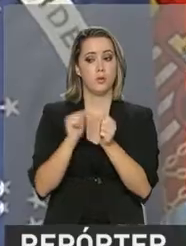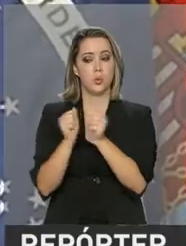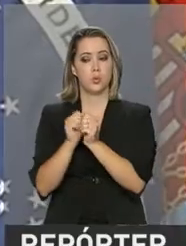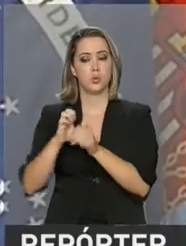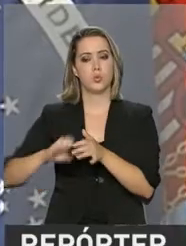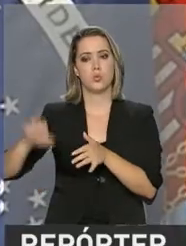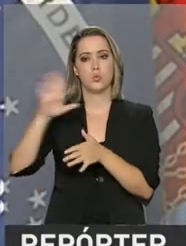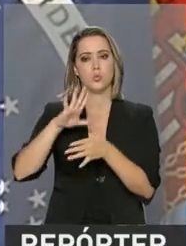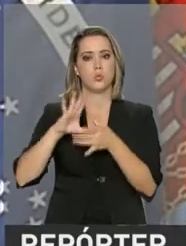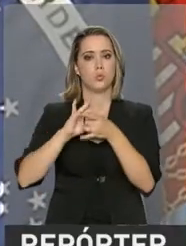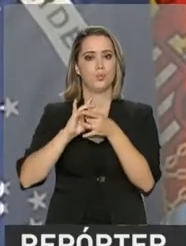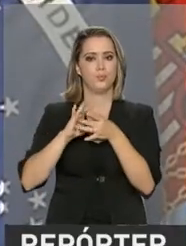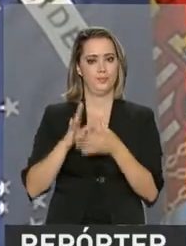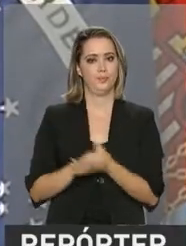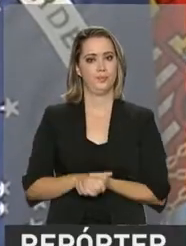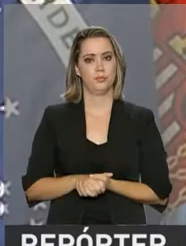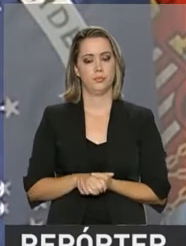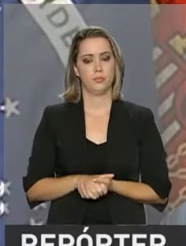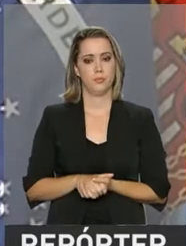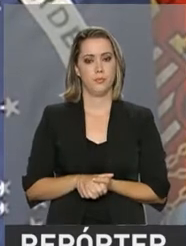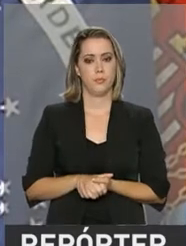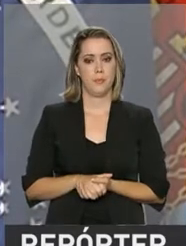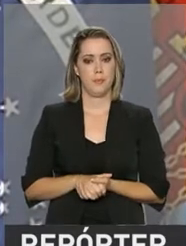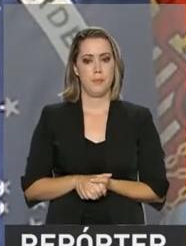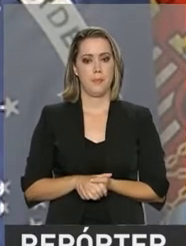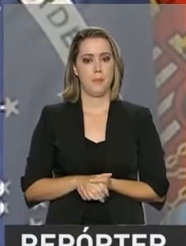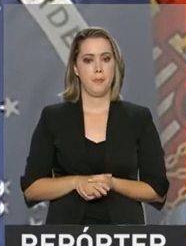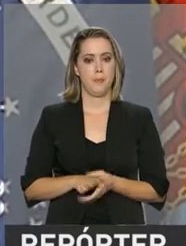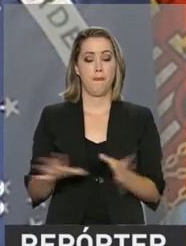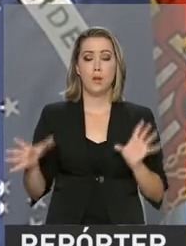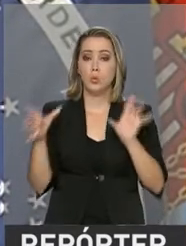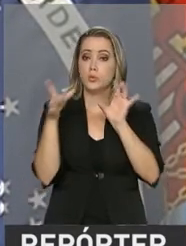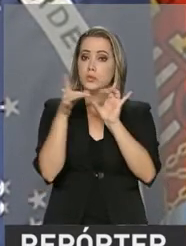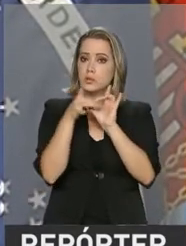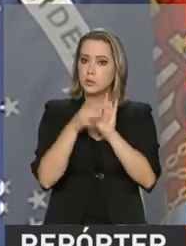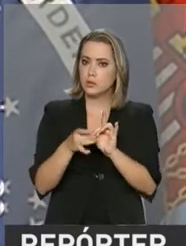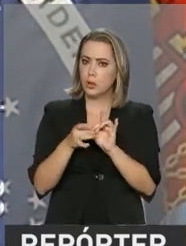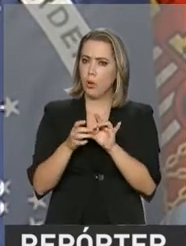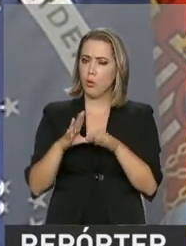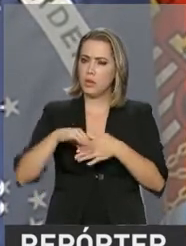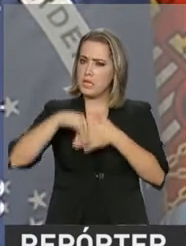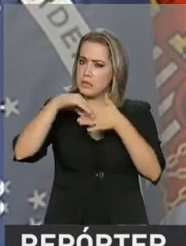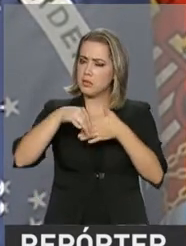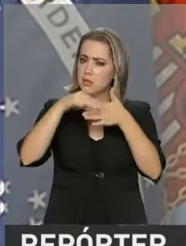Europeia. O engajamento das lideranças empresariais é